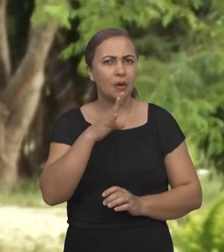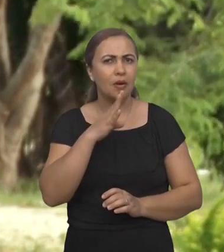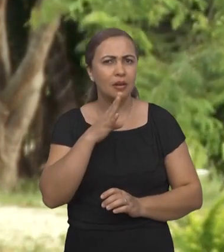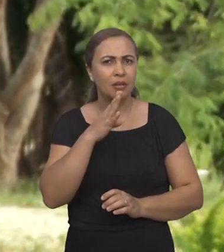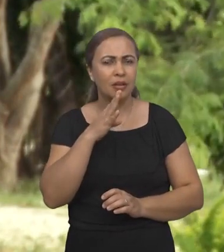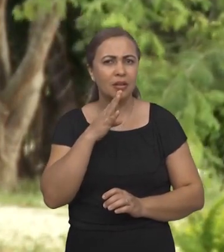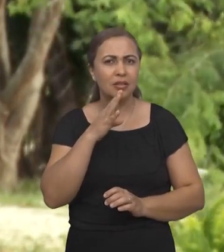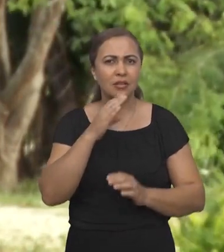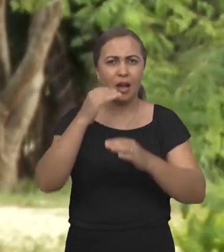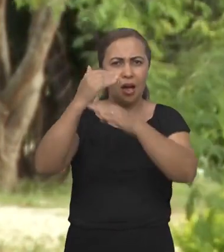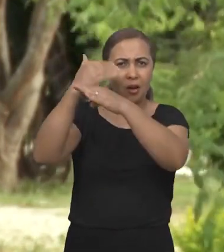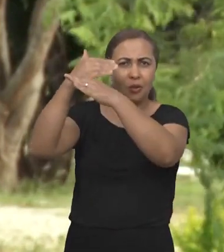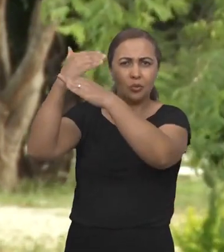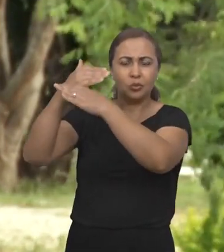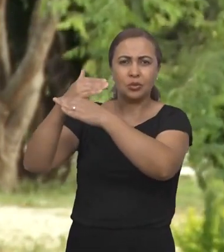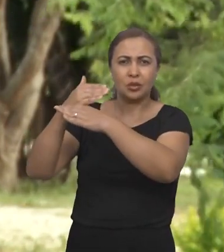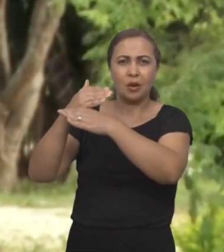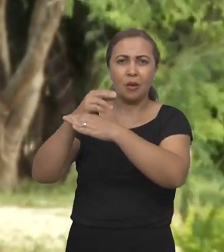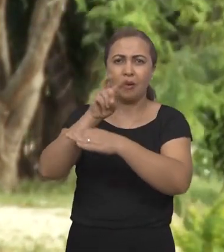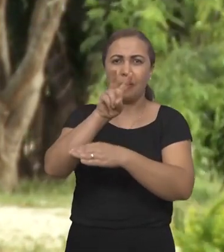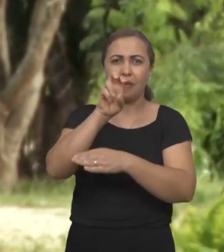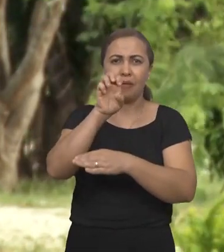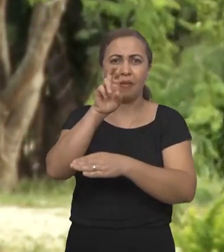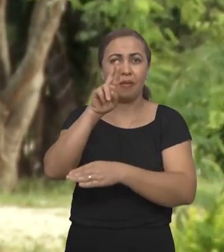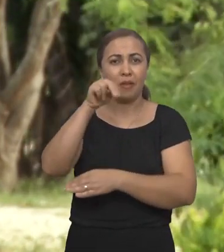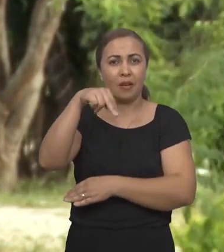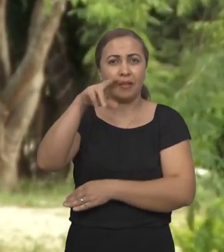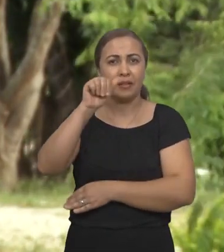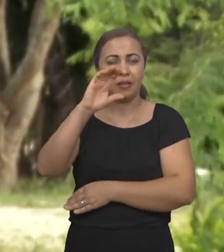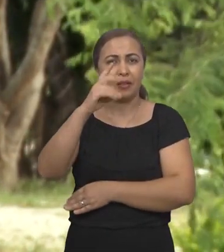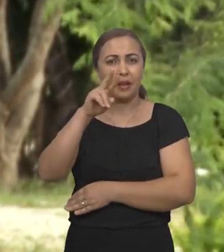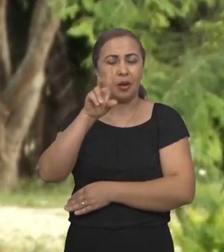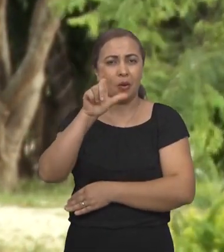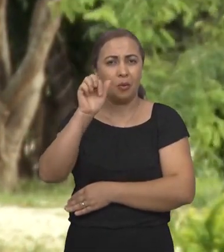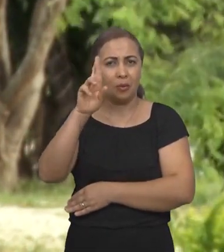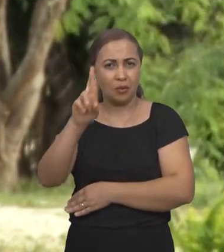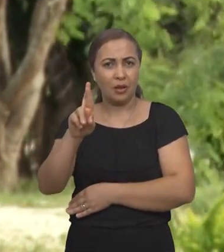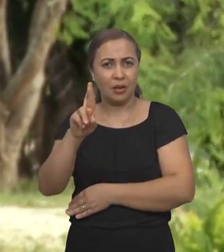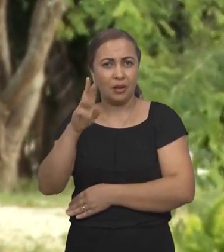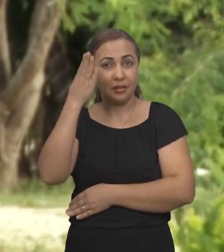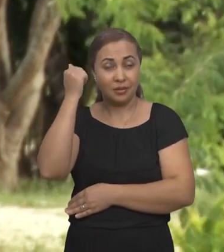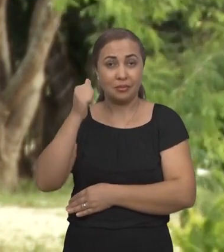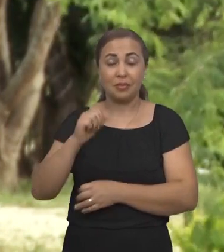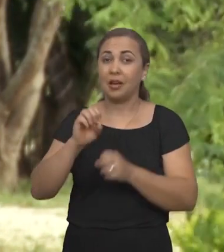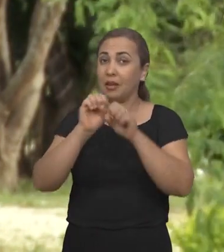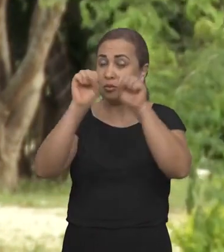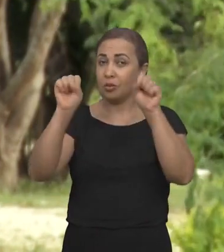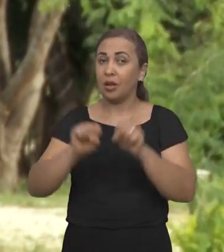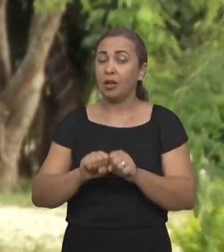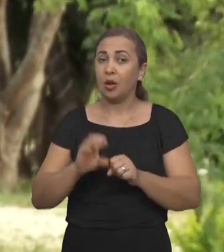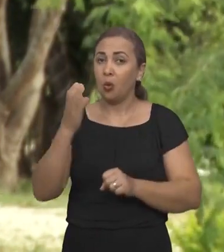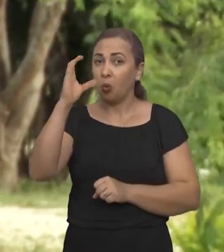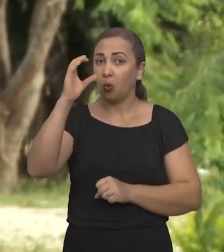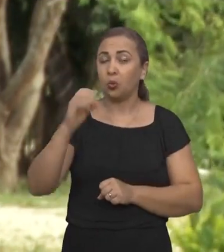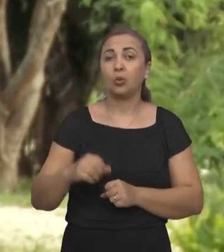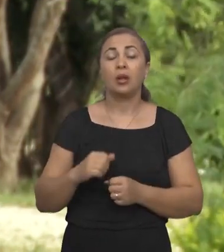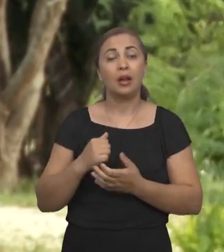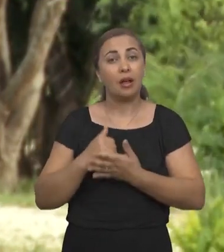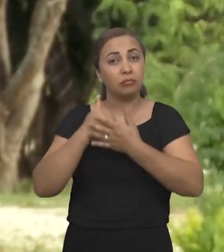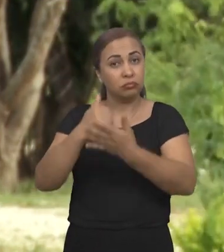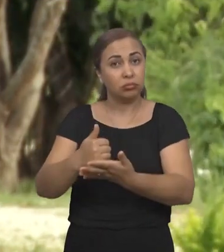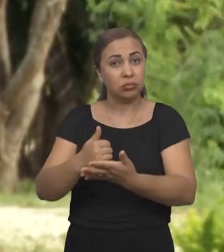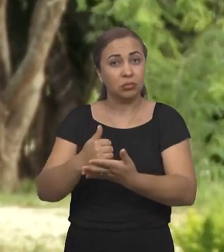Você já ouviu falar na arquitetura vernacular? Pois saiba que ela prima pela sustentabilidade e cultura na habitação.